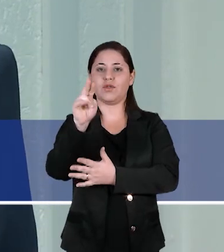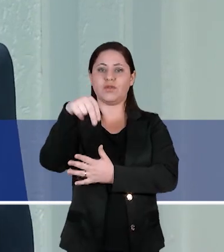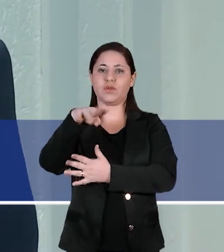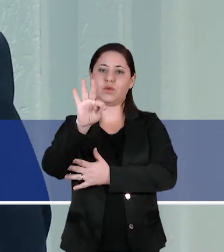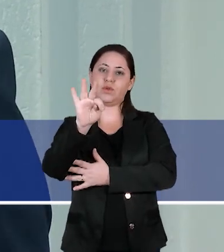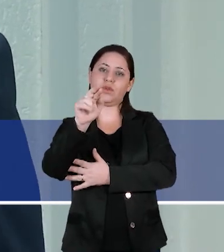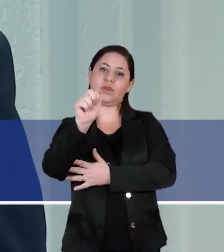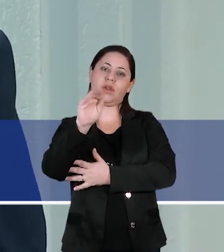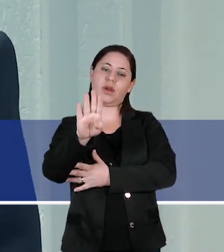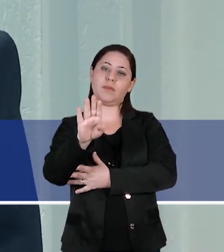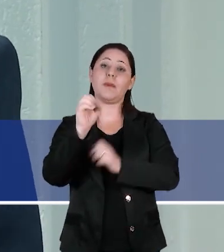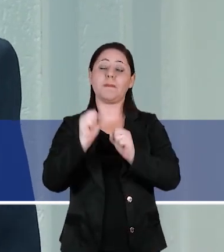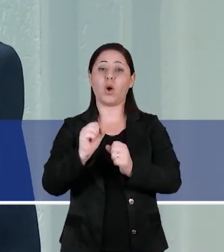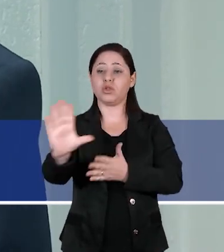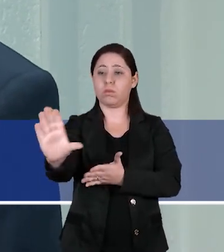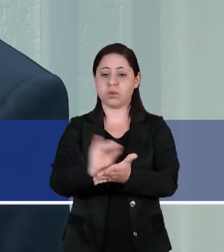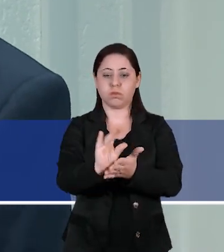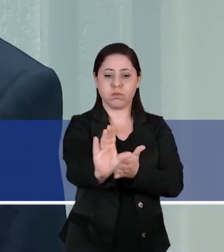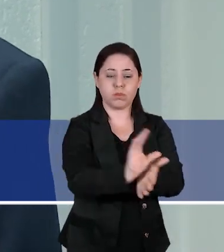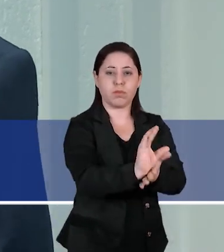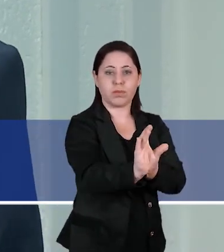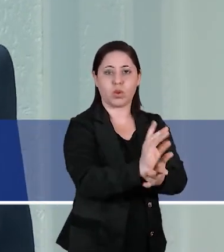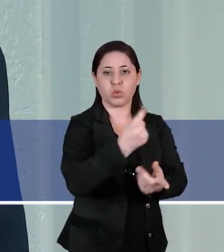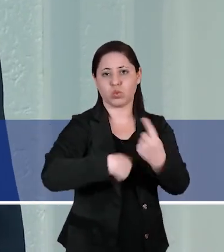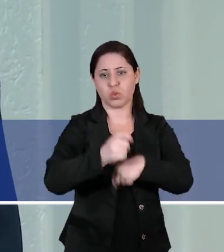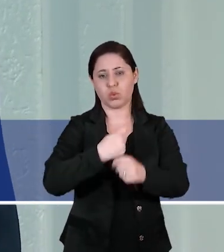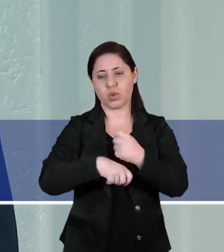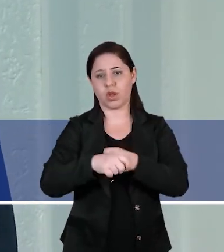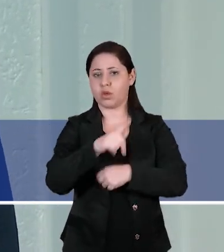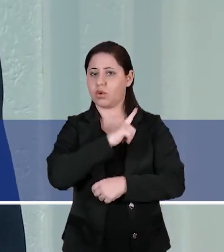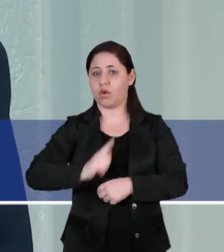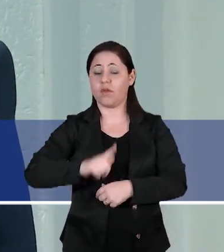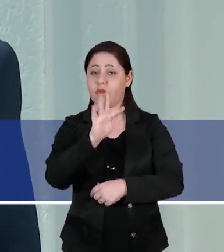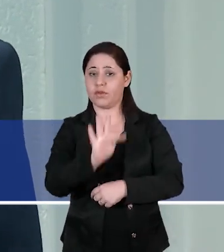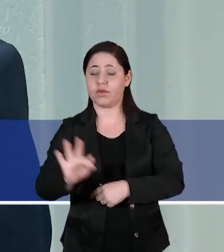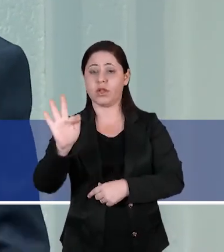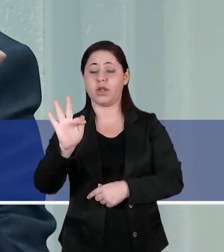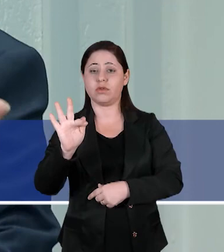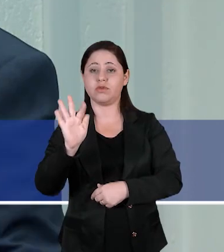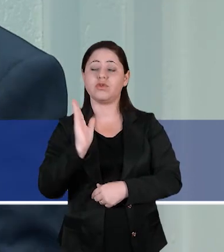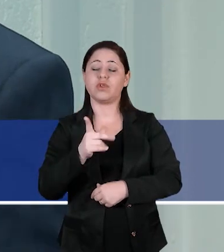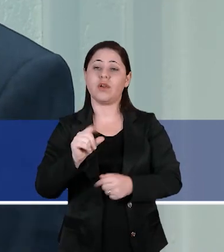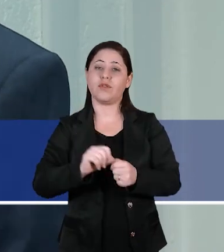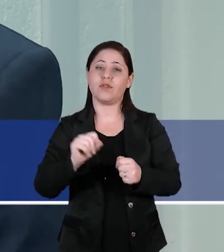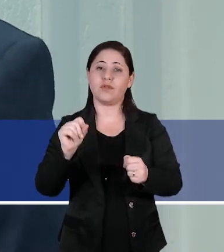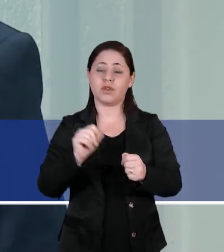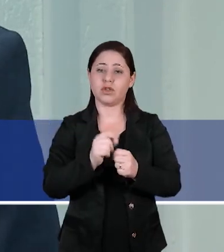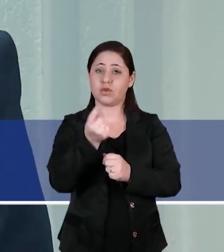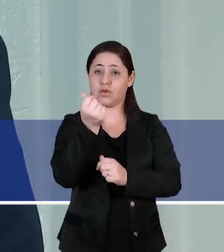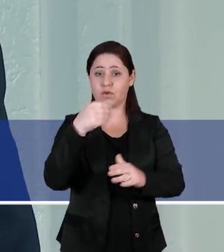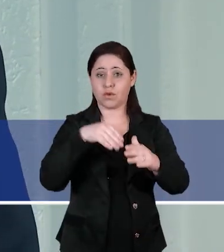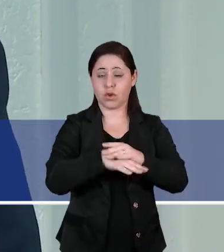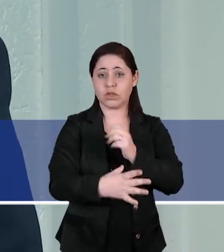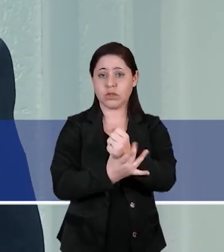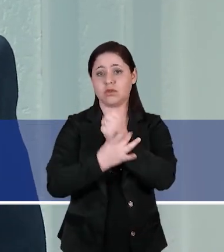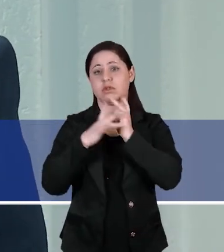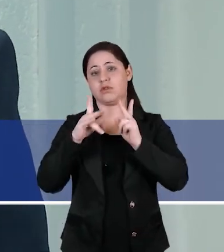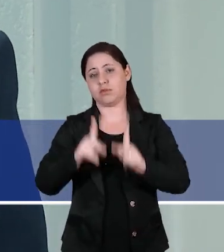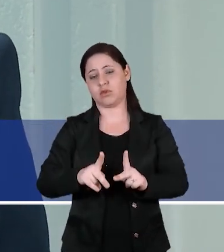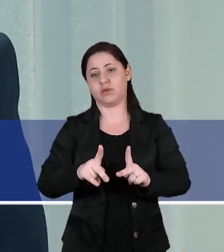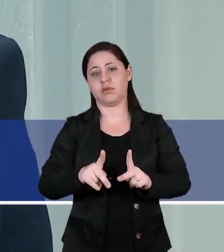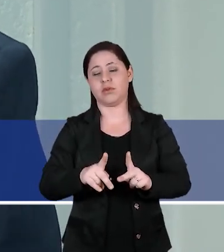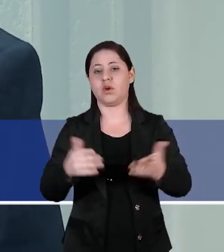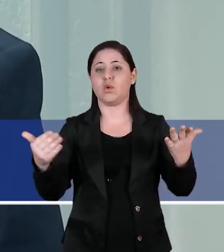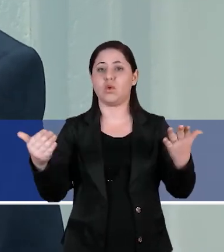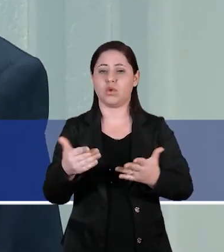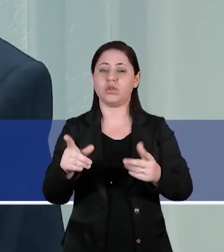Funtrab, possa receber recursos do Ministério da Economia, recursos do governo federal, tal qual nós já fizemos. Com o Fundo da Segurança